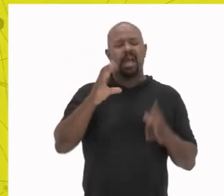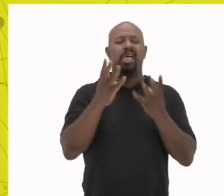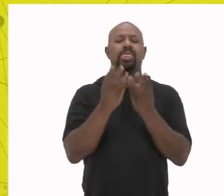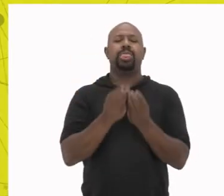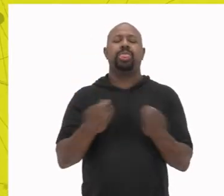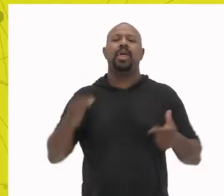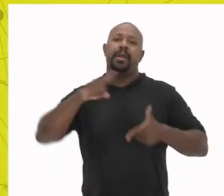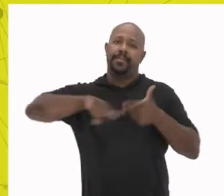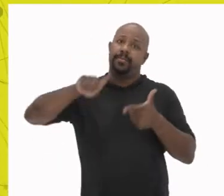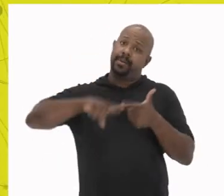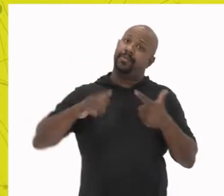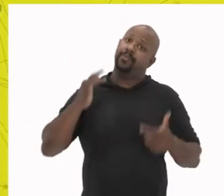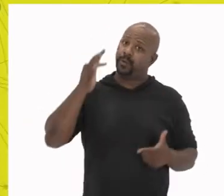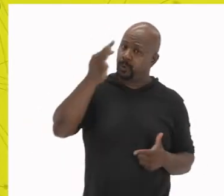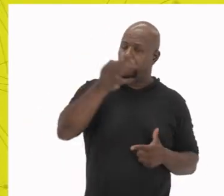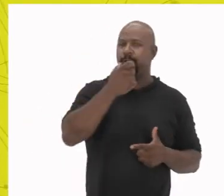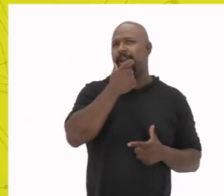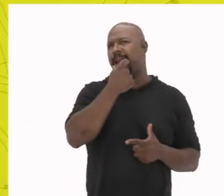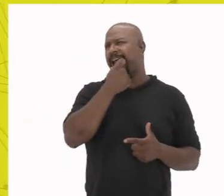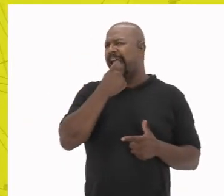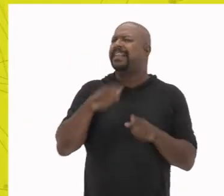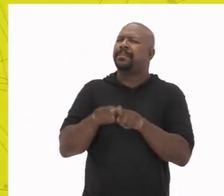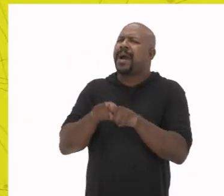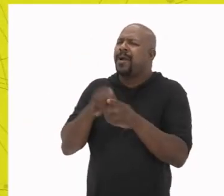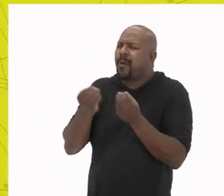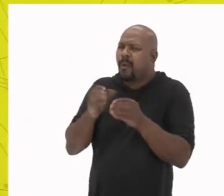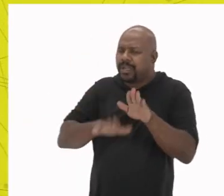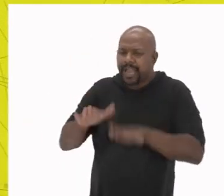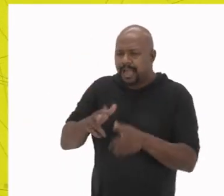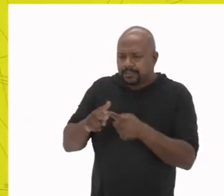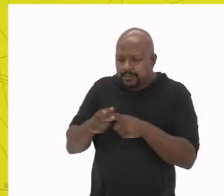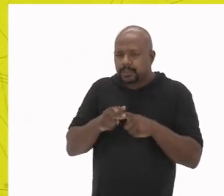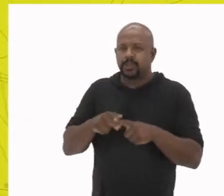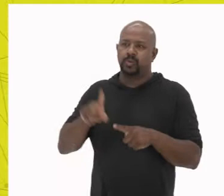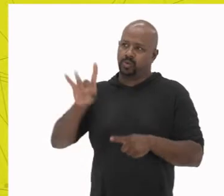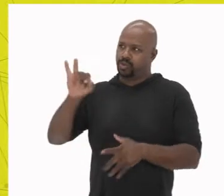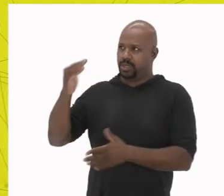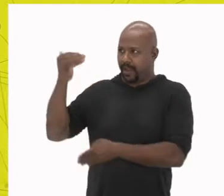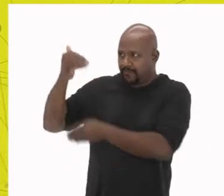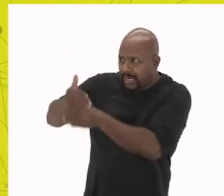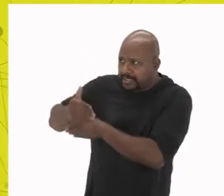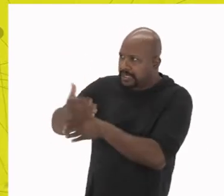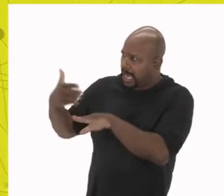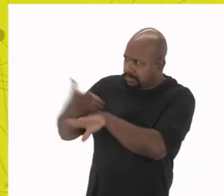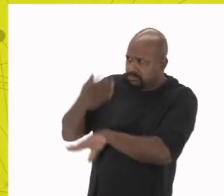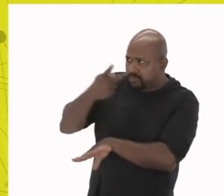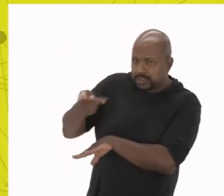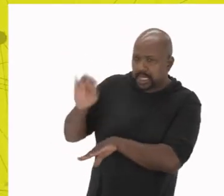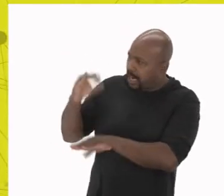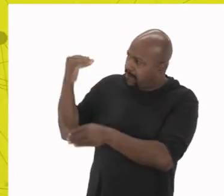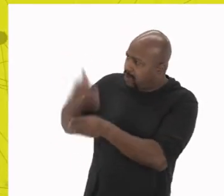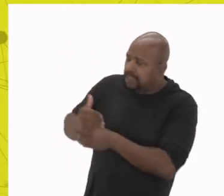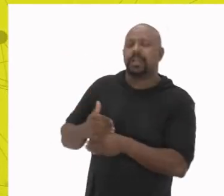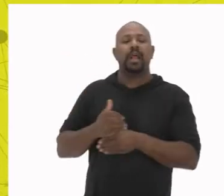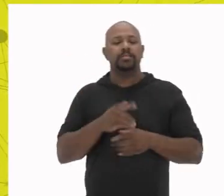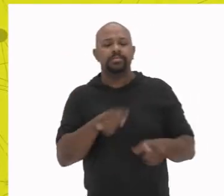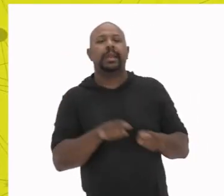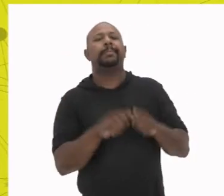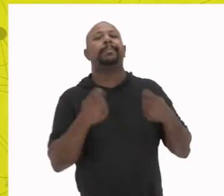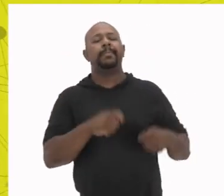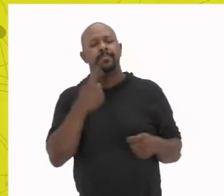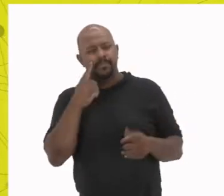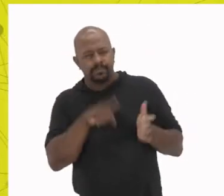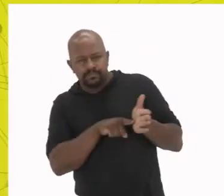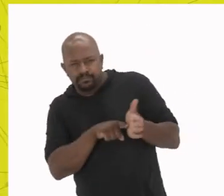capacitados para evitar danos nas obras e problemas futuros. Além do cuidado de manutenção nos dias em que o espaço está fechado ao público,